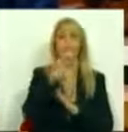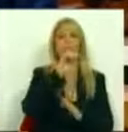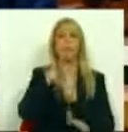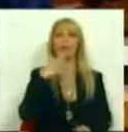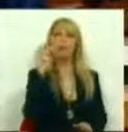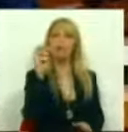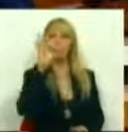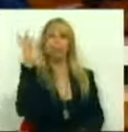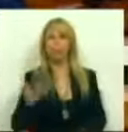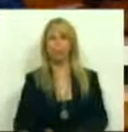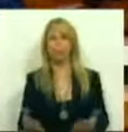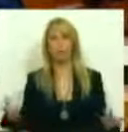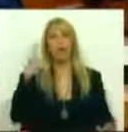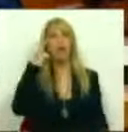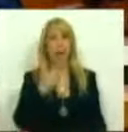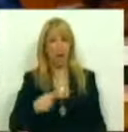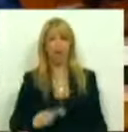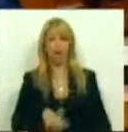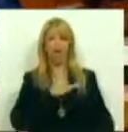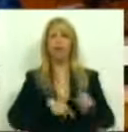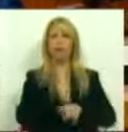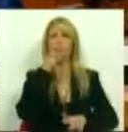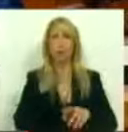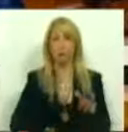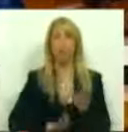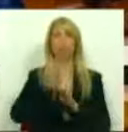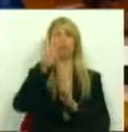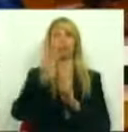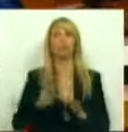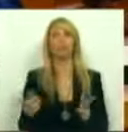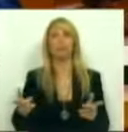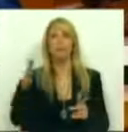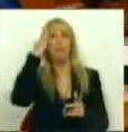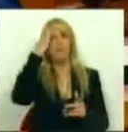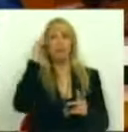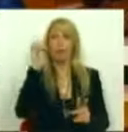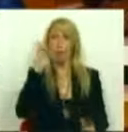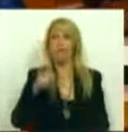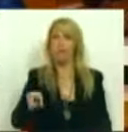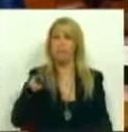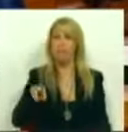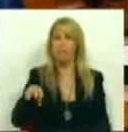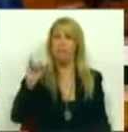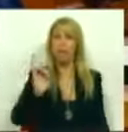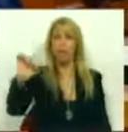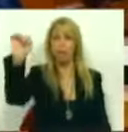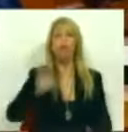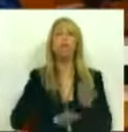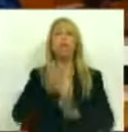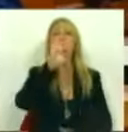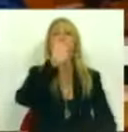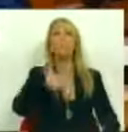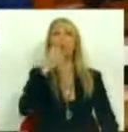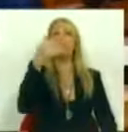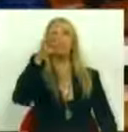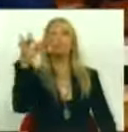0,3%. A China, senhores deputados, crescerá ainda segundo estas projeções do FMI 8,2% em